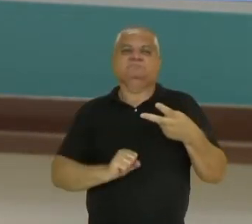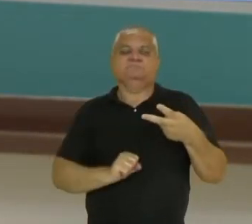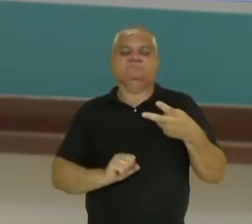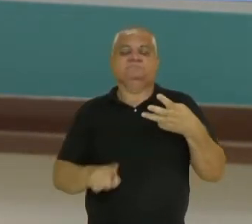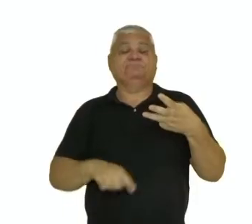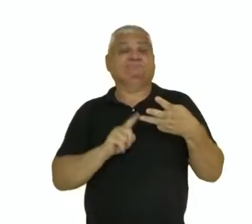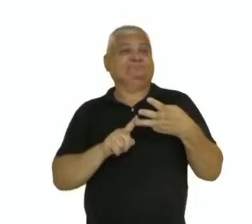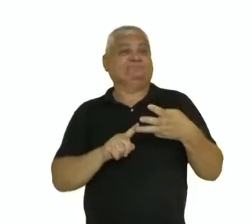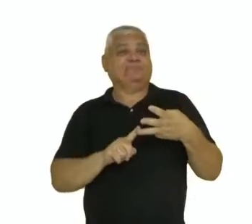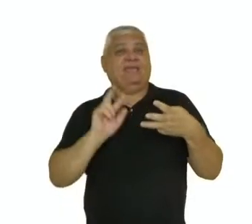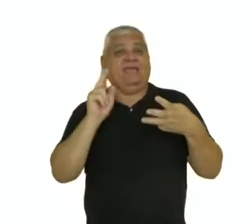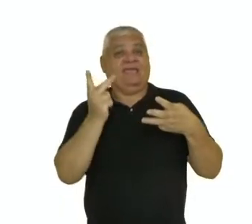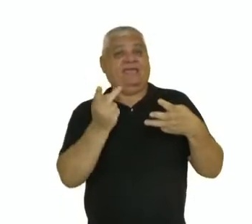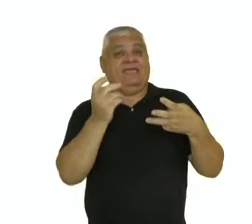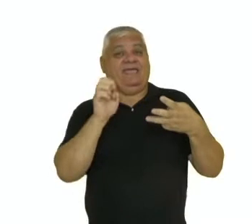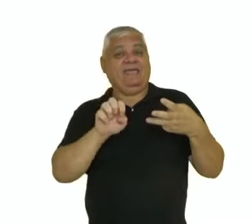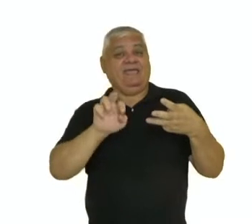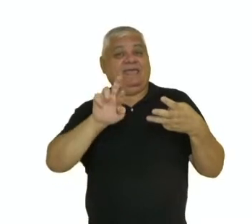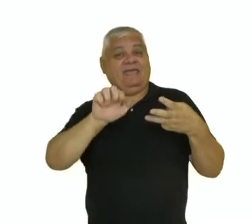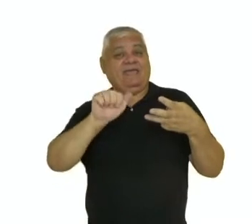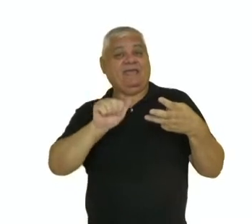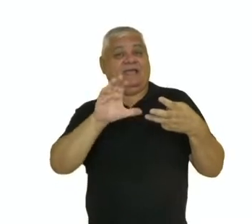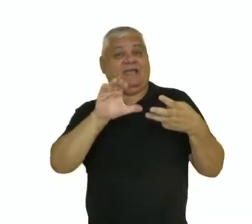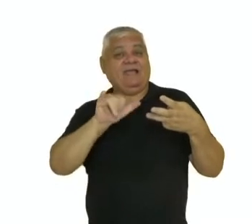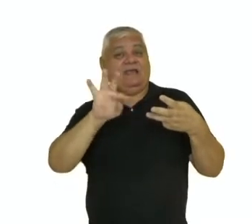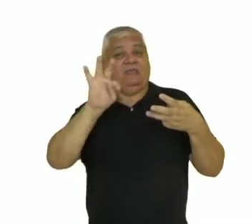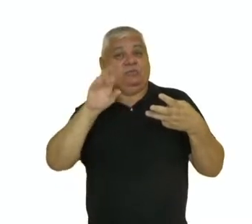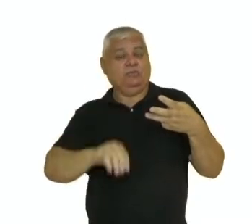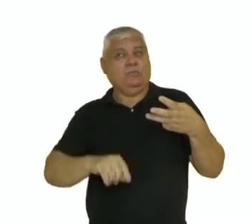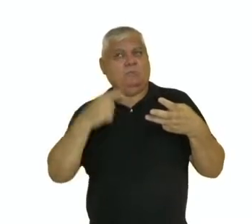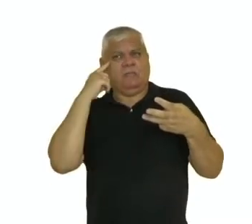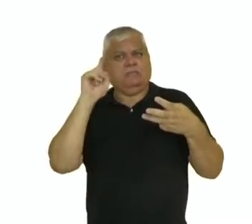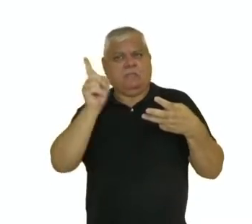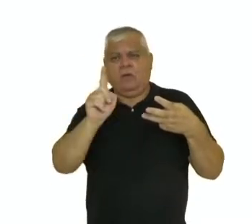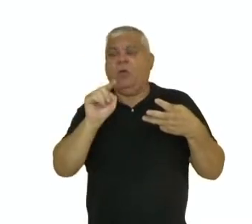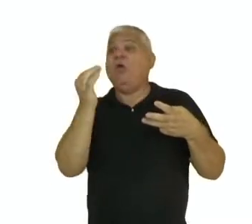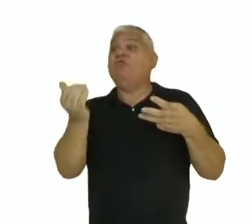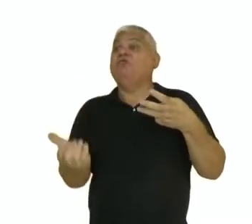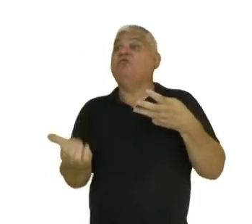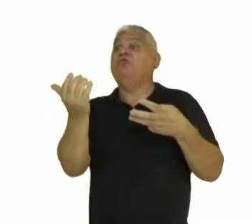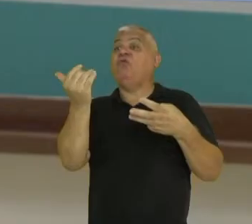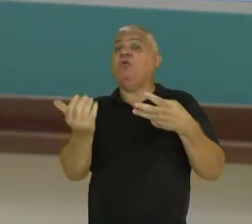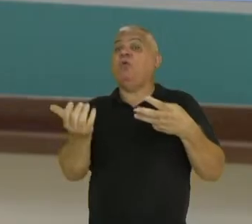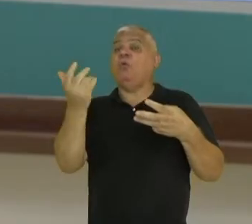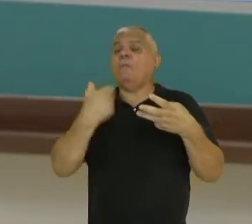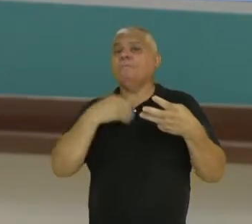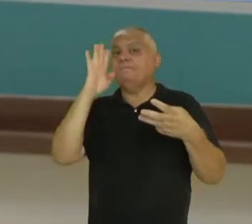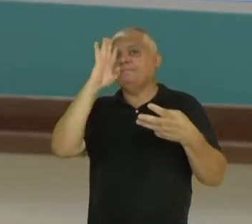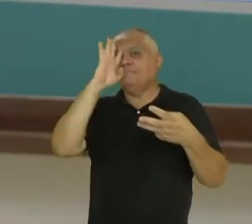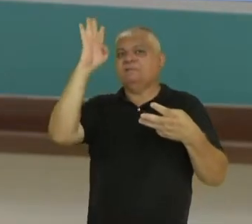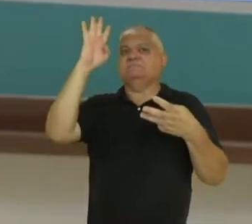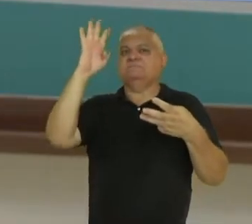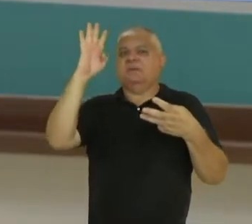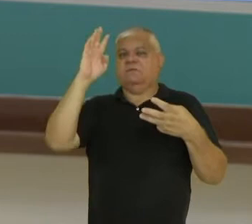Depois o Heráclito falava que o fogo era o elemento principal, pois transformava tudo que tocava.